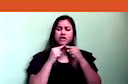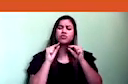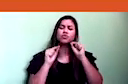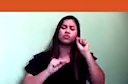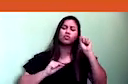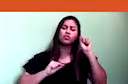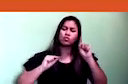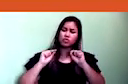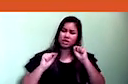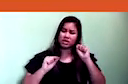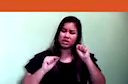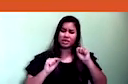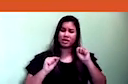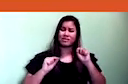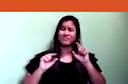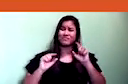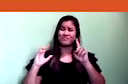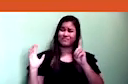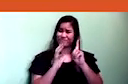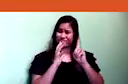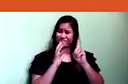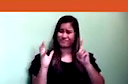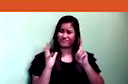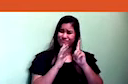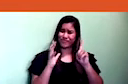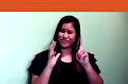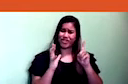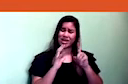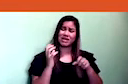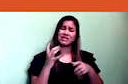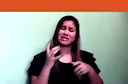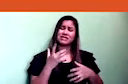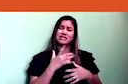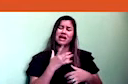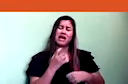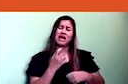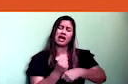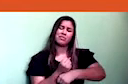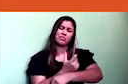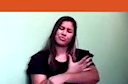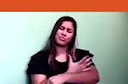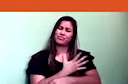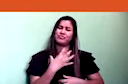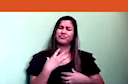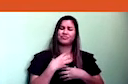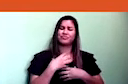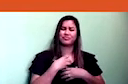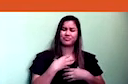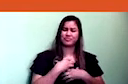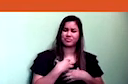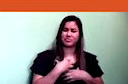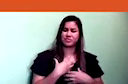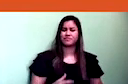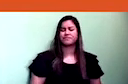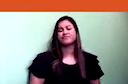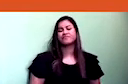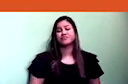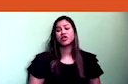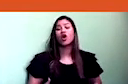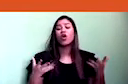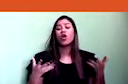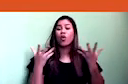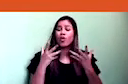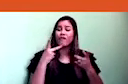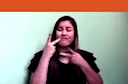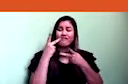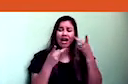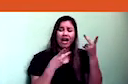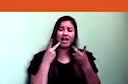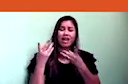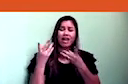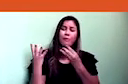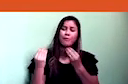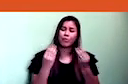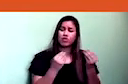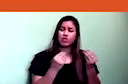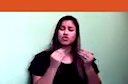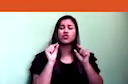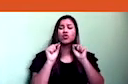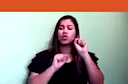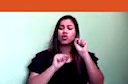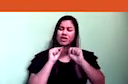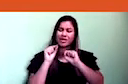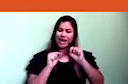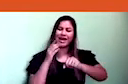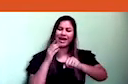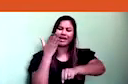da nossa saúde emocional, né? Se fala muito hoje em habilidades socioemocionais, né? Lá na nossa unidade